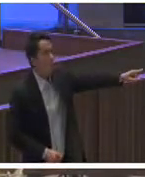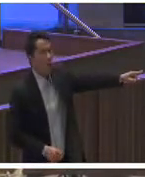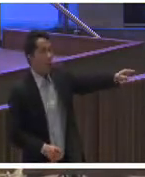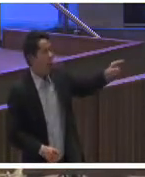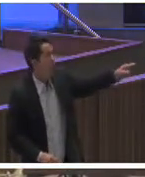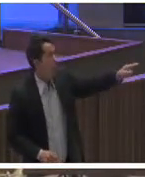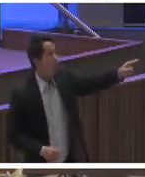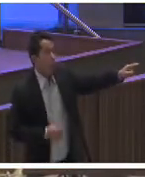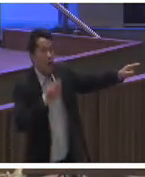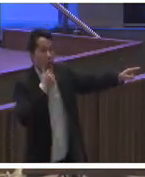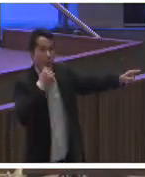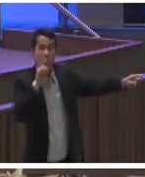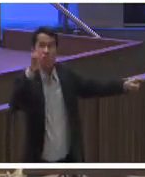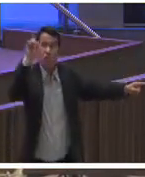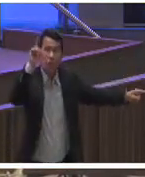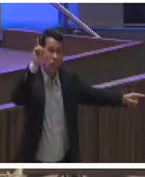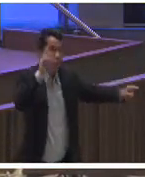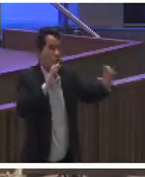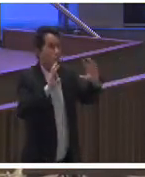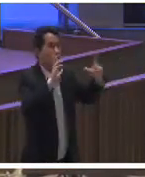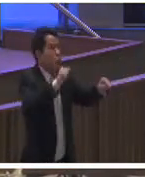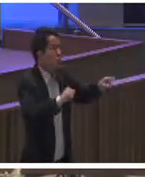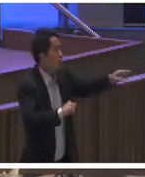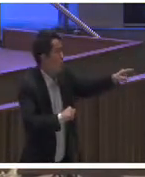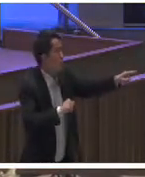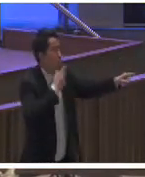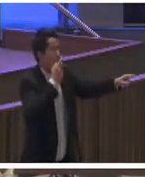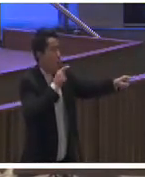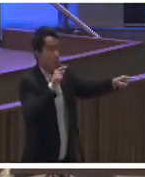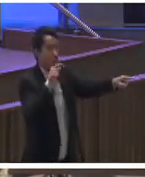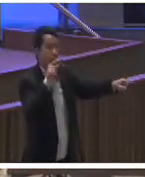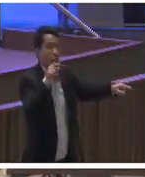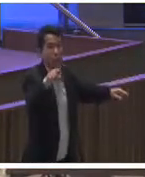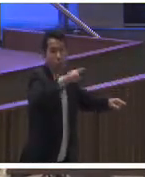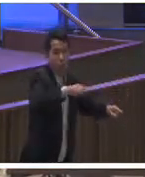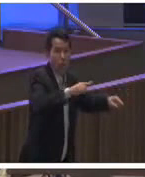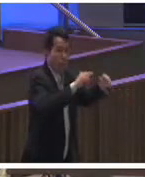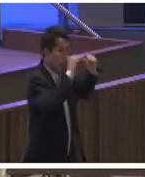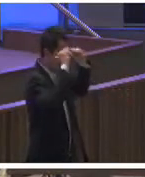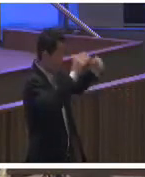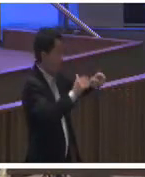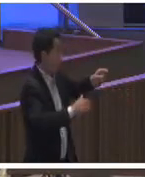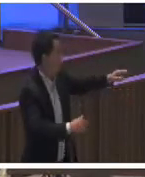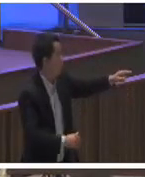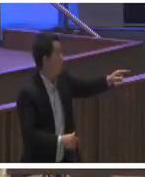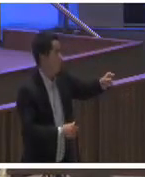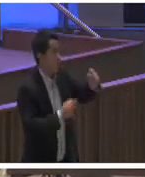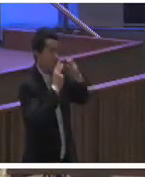vocês obedeçam, presta atenção, porque ele está trazendo a mensagem de Deus.